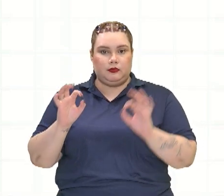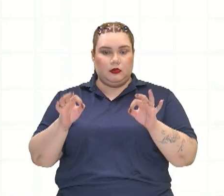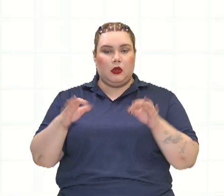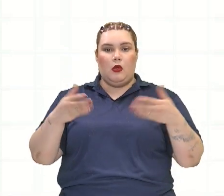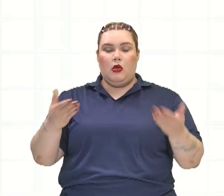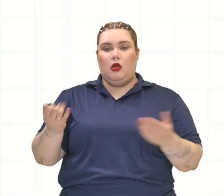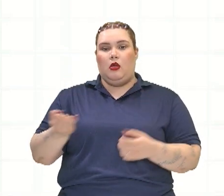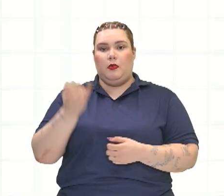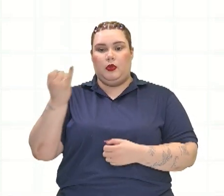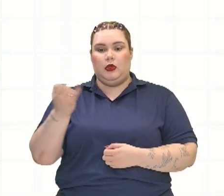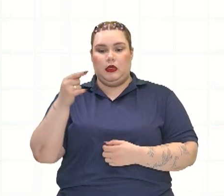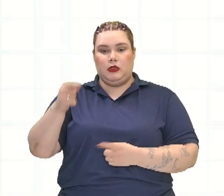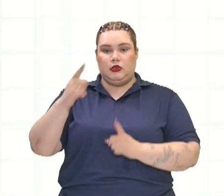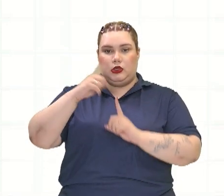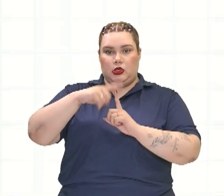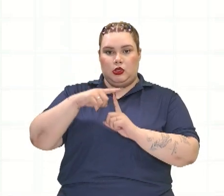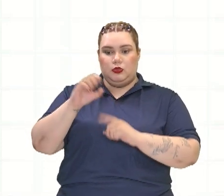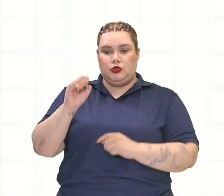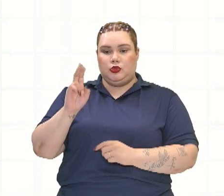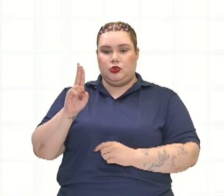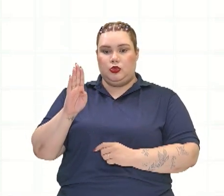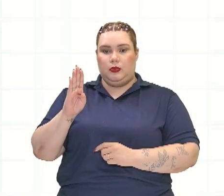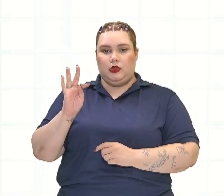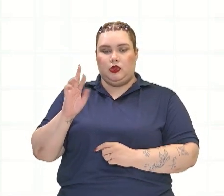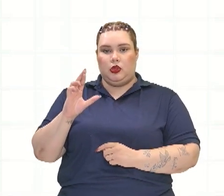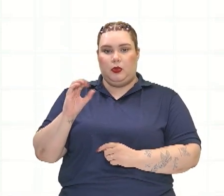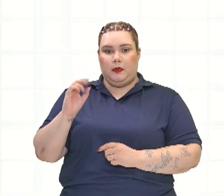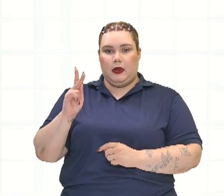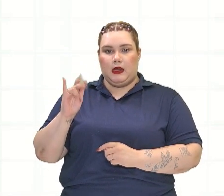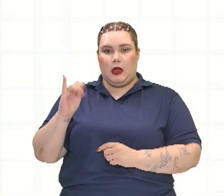nesse subtropical nós temos